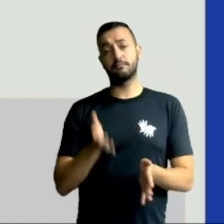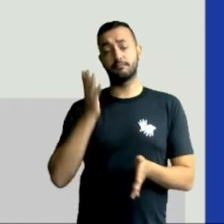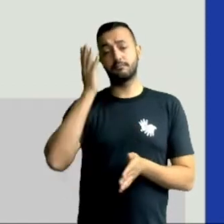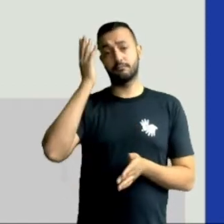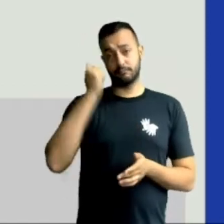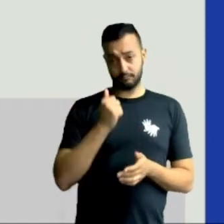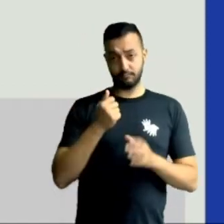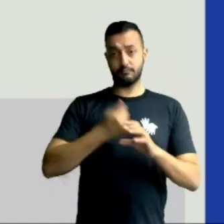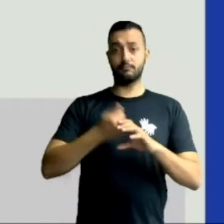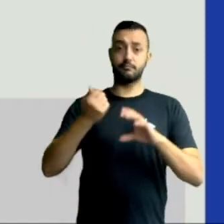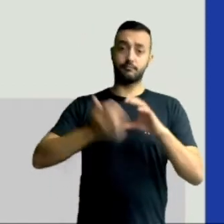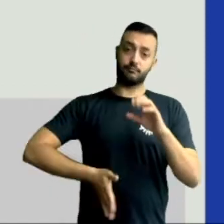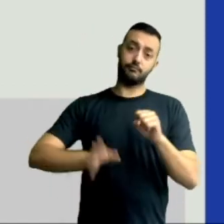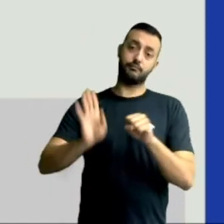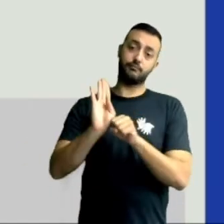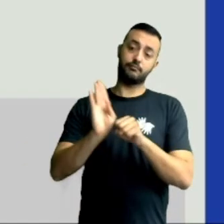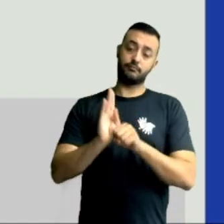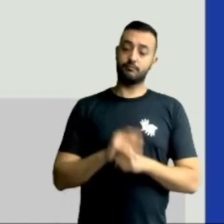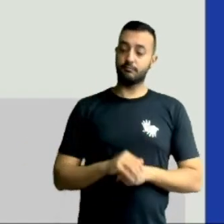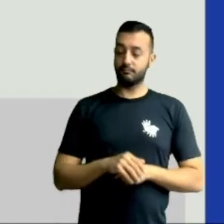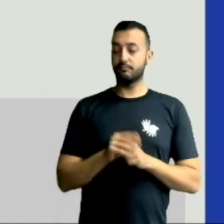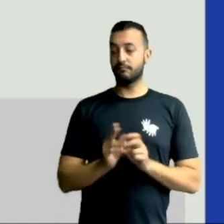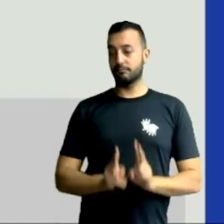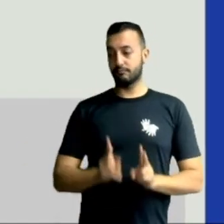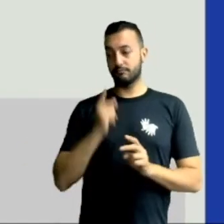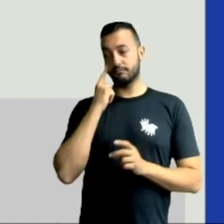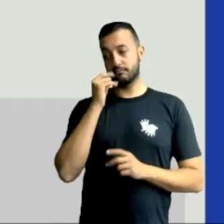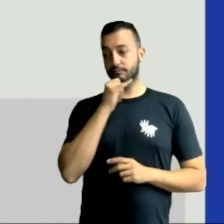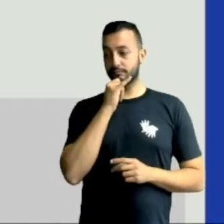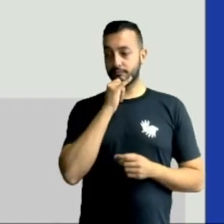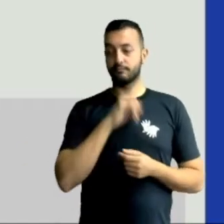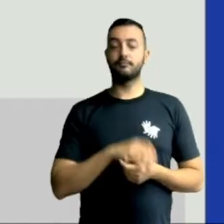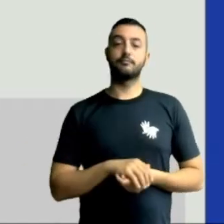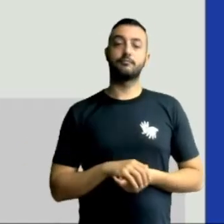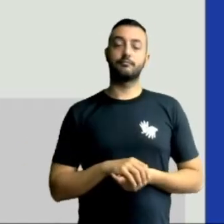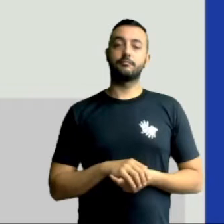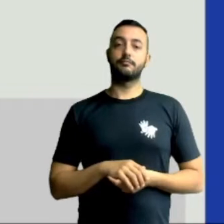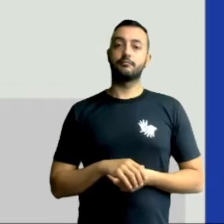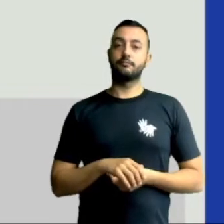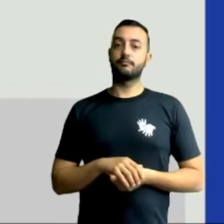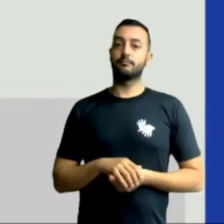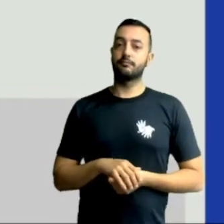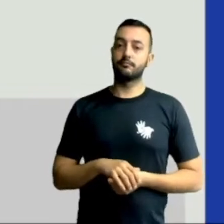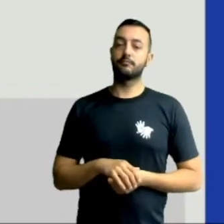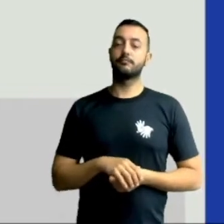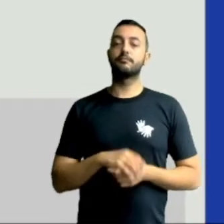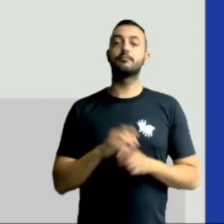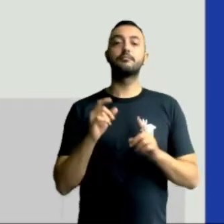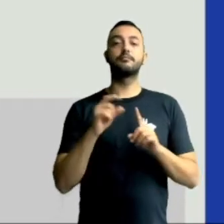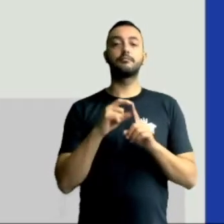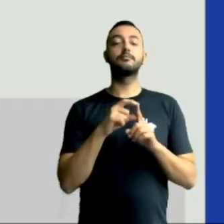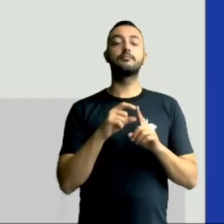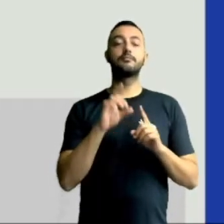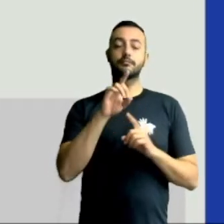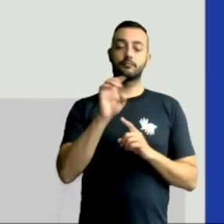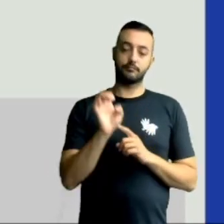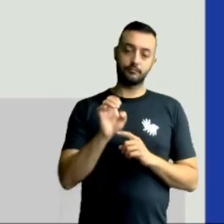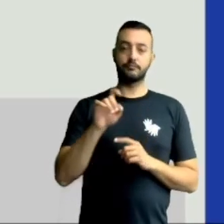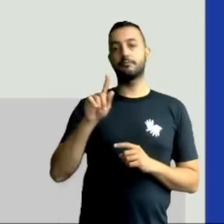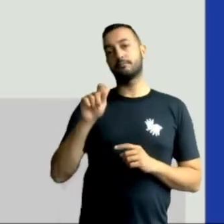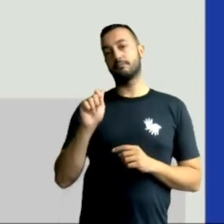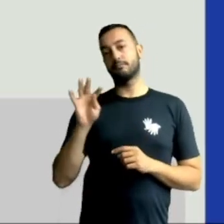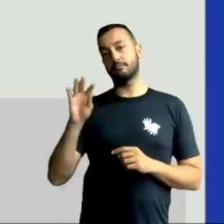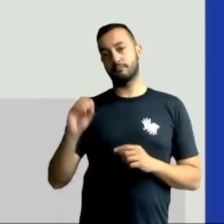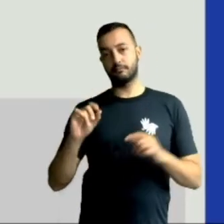sabe, caracteriza aí os substantivos. Então, vamos lá ver aqui alguns exemplos, ó. Quando eu falo de gato é